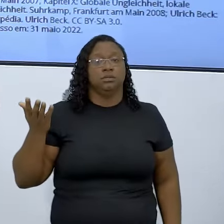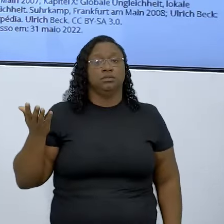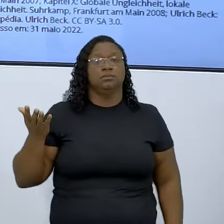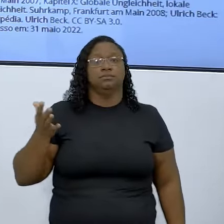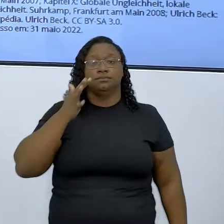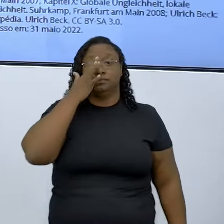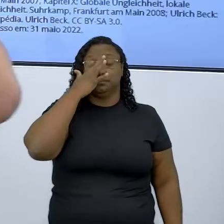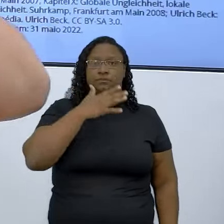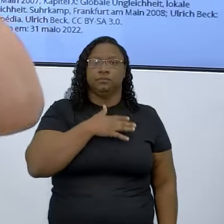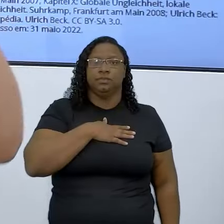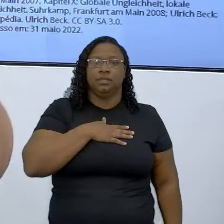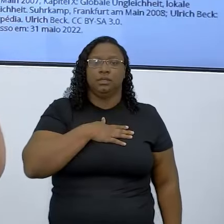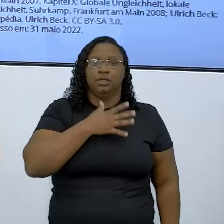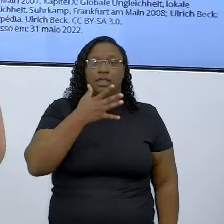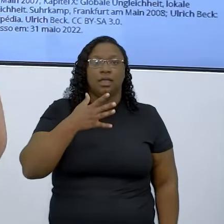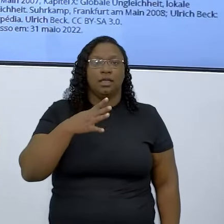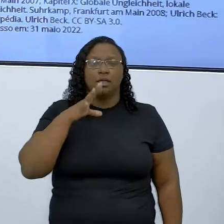a gente está achando que